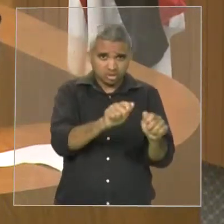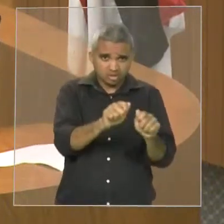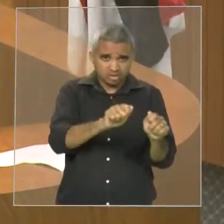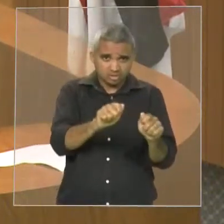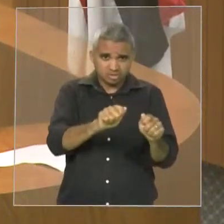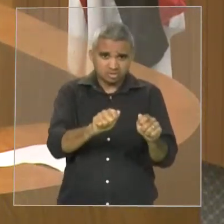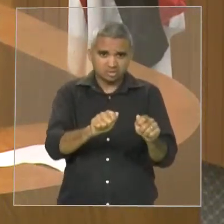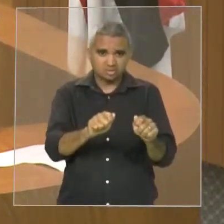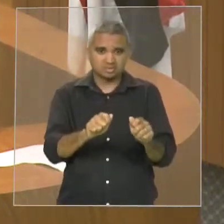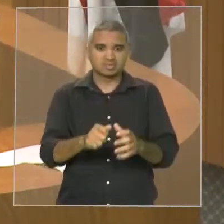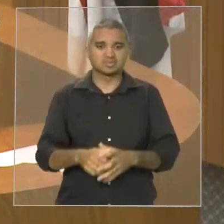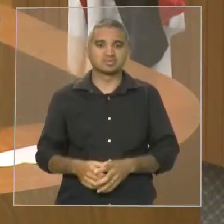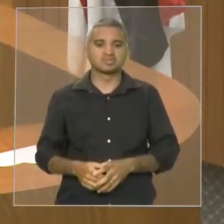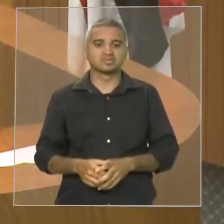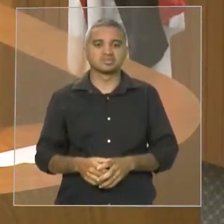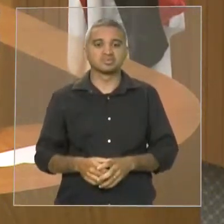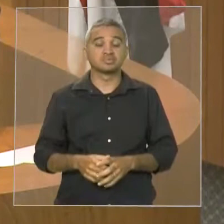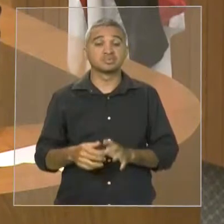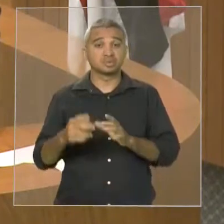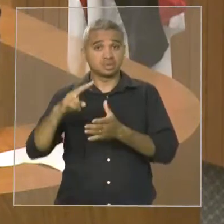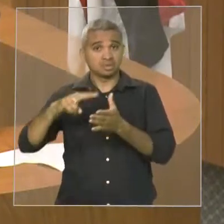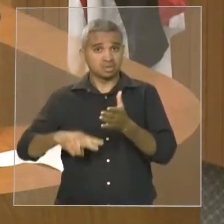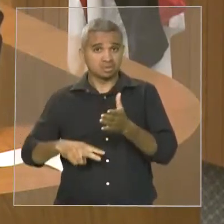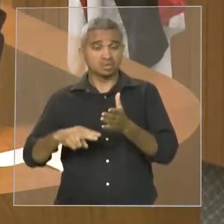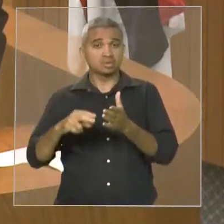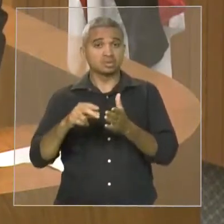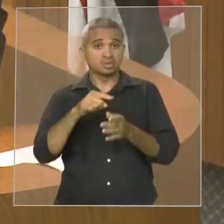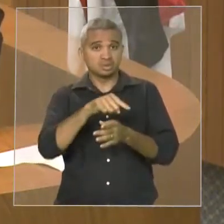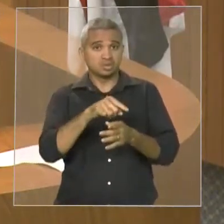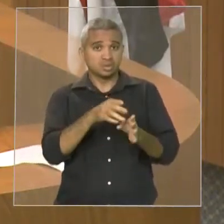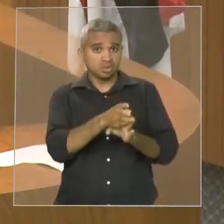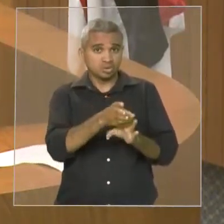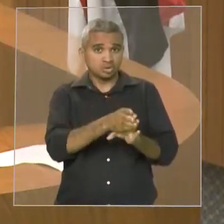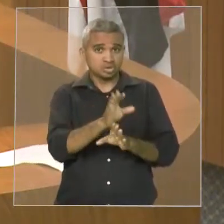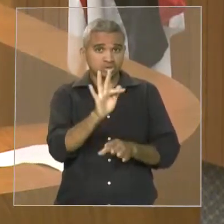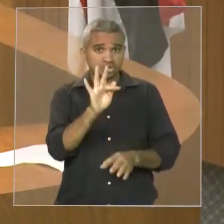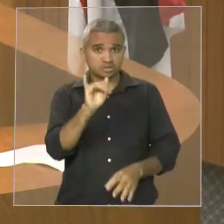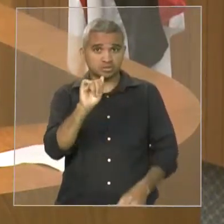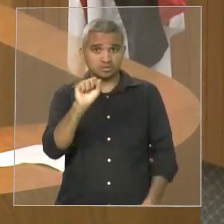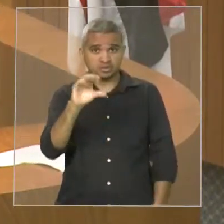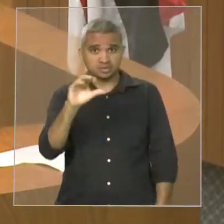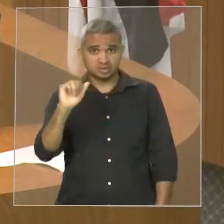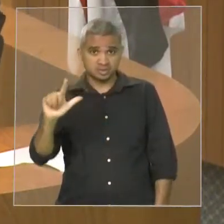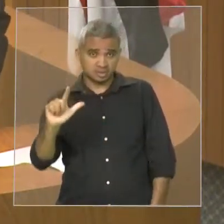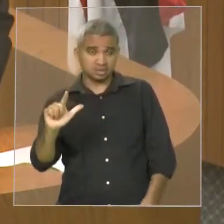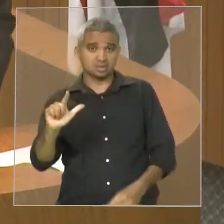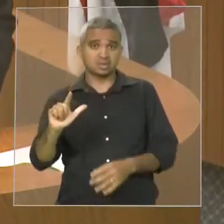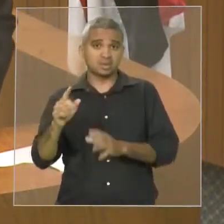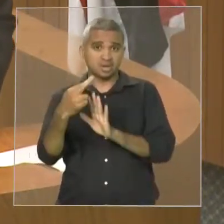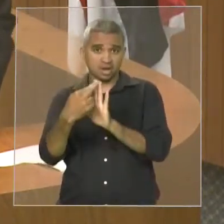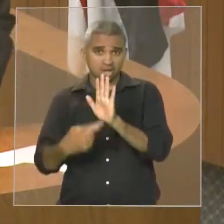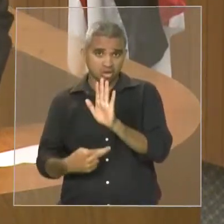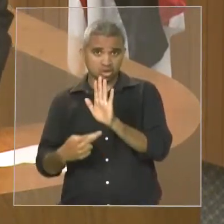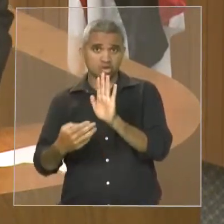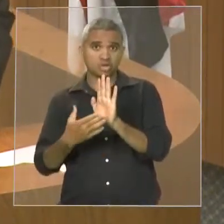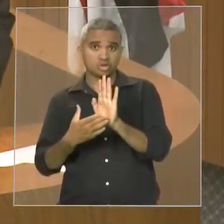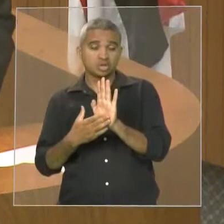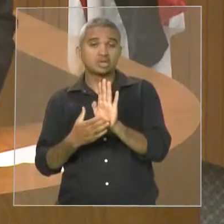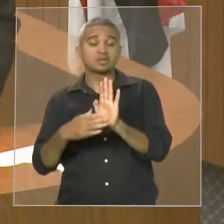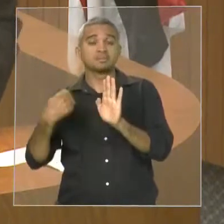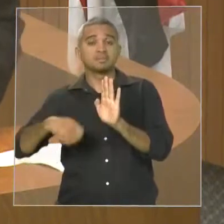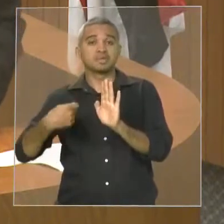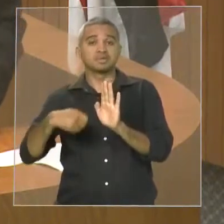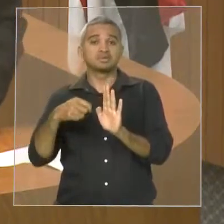os atos praticados pelo conselho fiscal, tais como relatórios e pareceres, passarão pela aprovação do